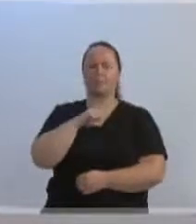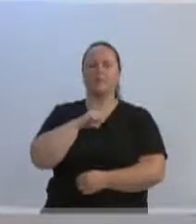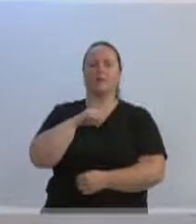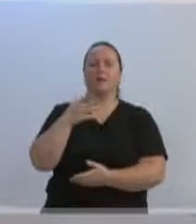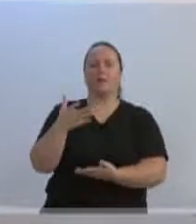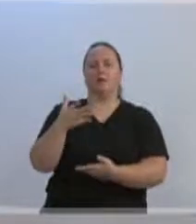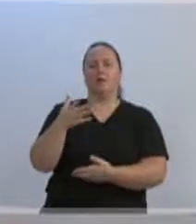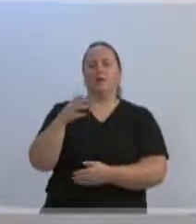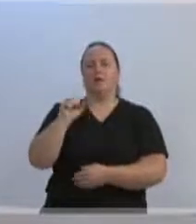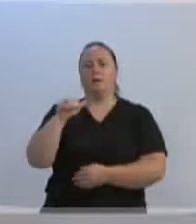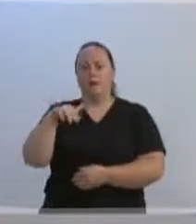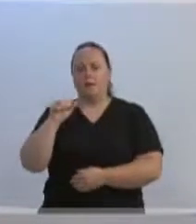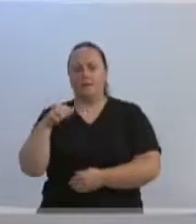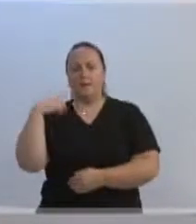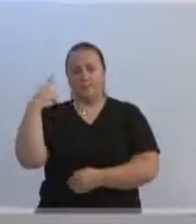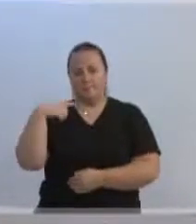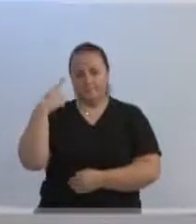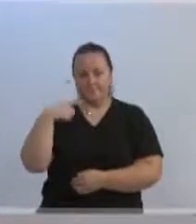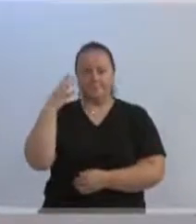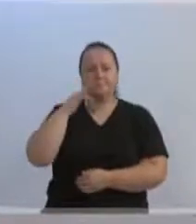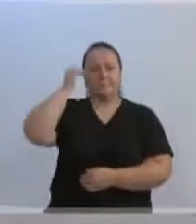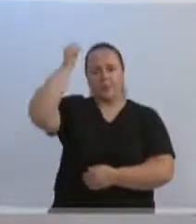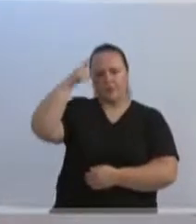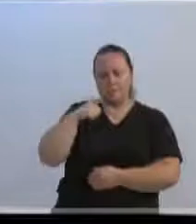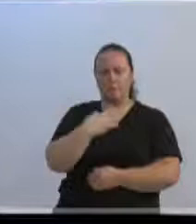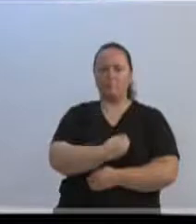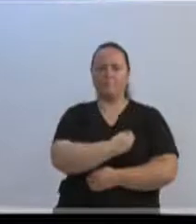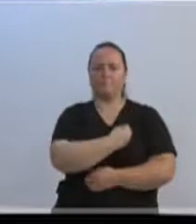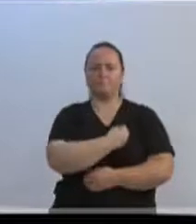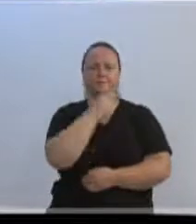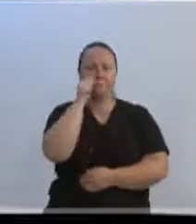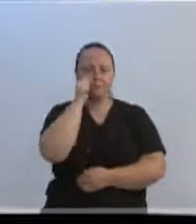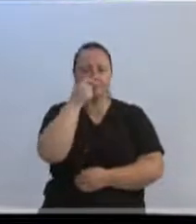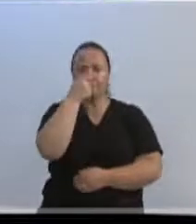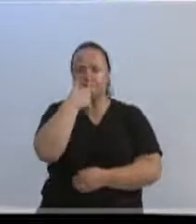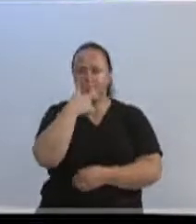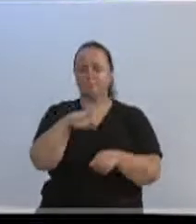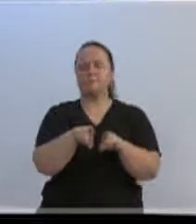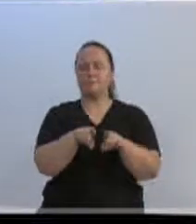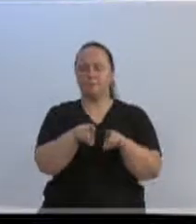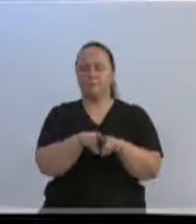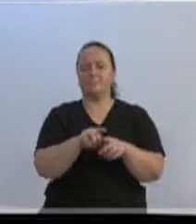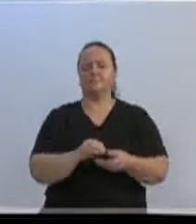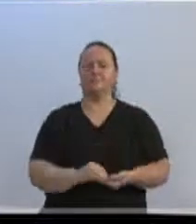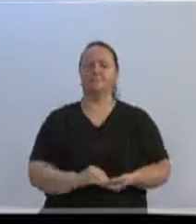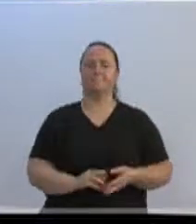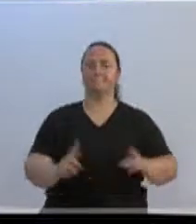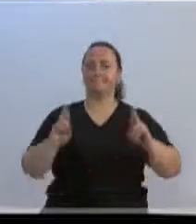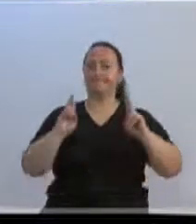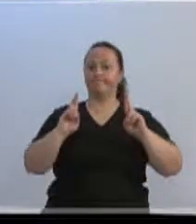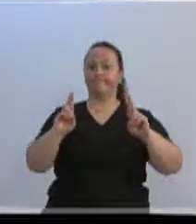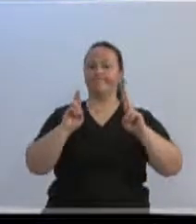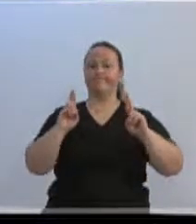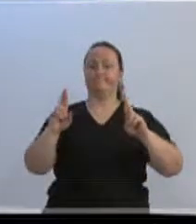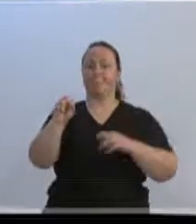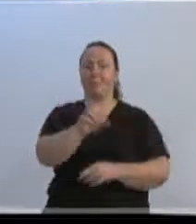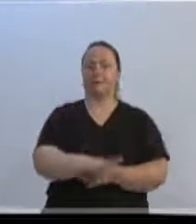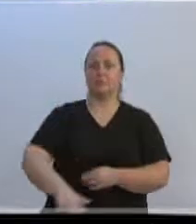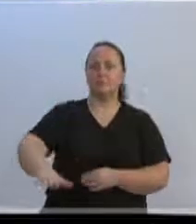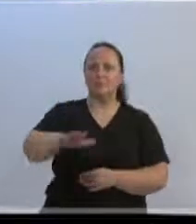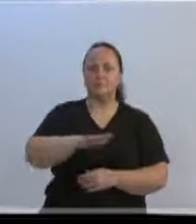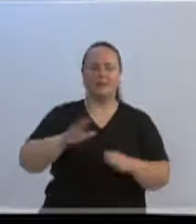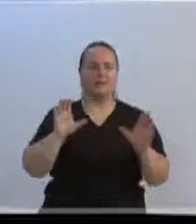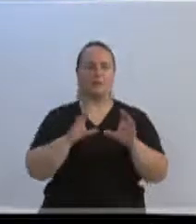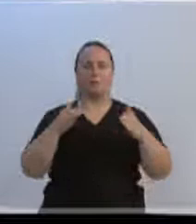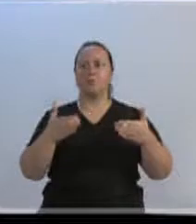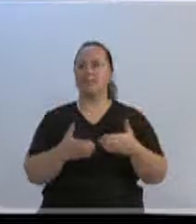dobby furg blanche estavam presentes os vereadores almir becker também à expectativa da sociedade das comunidades